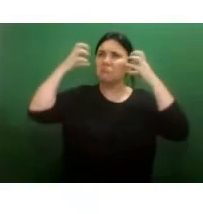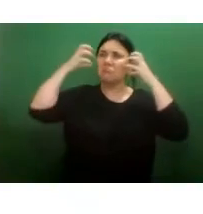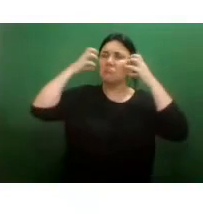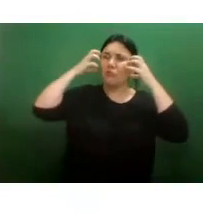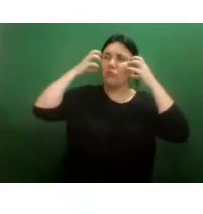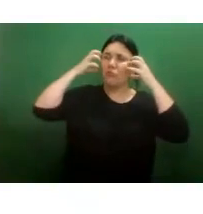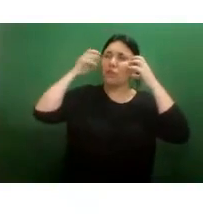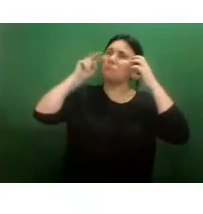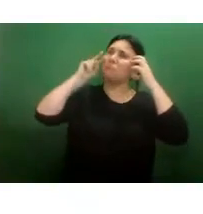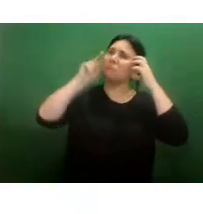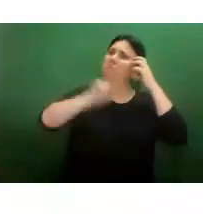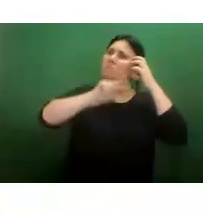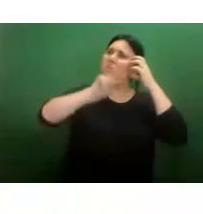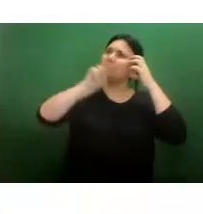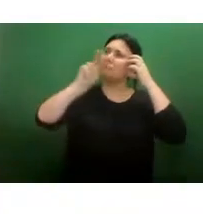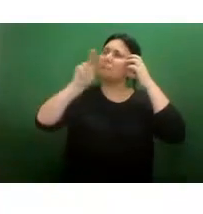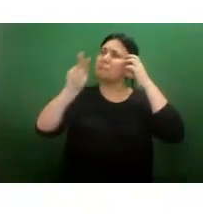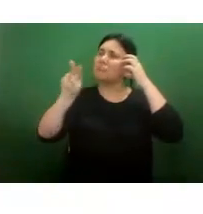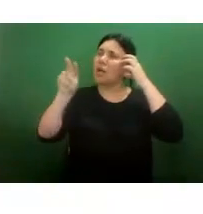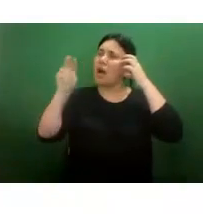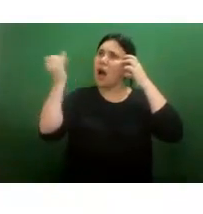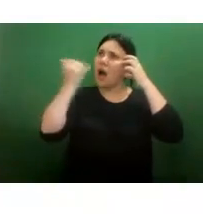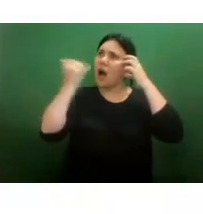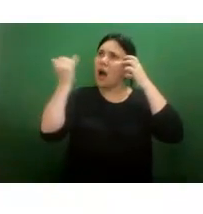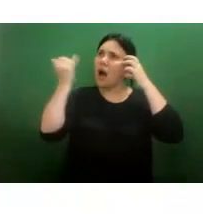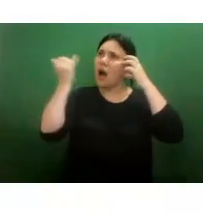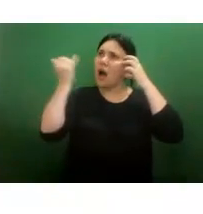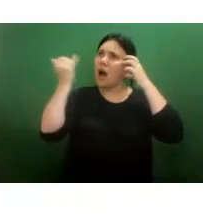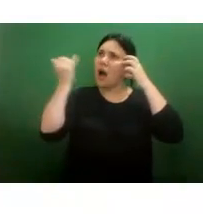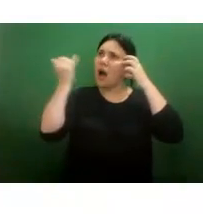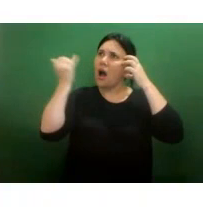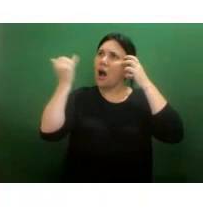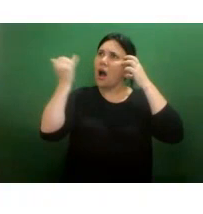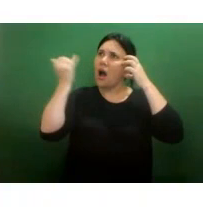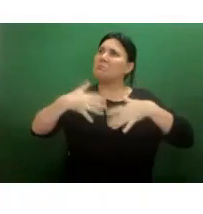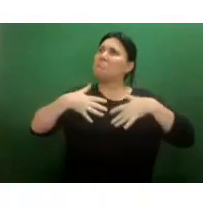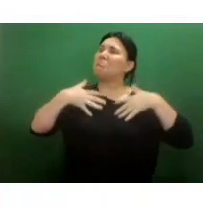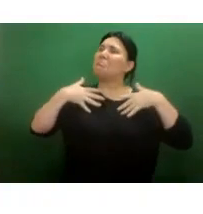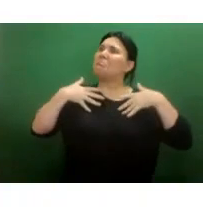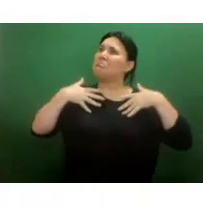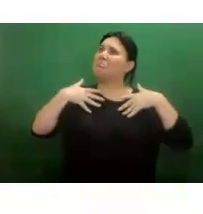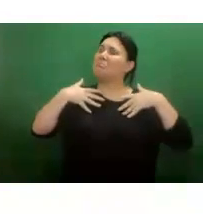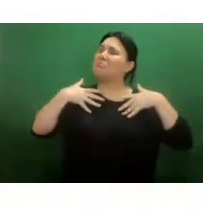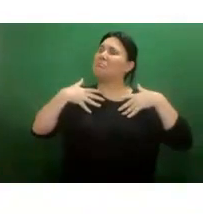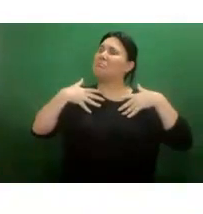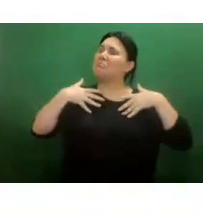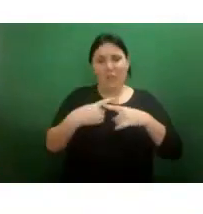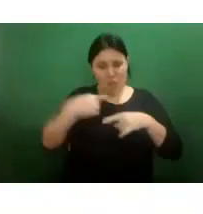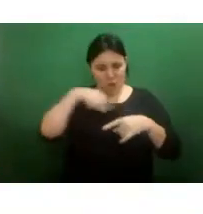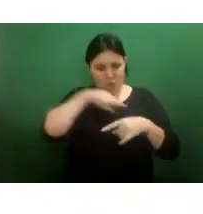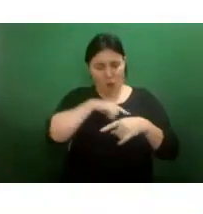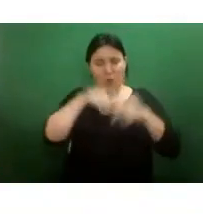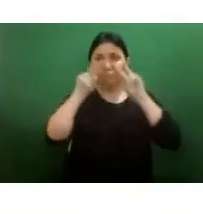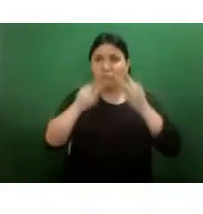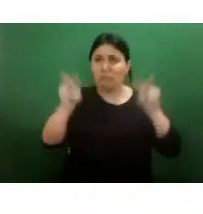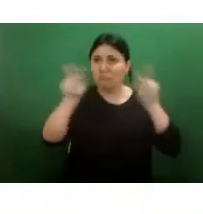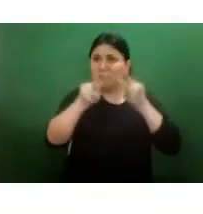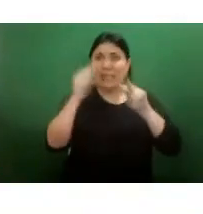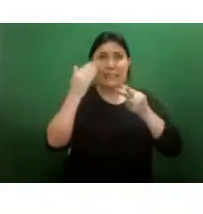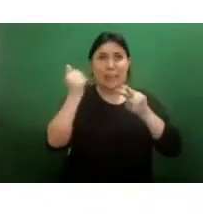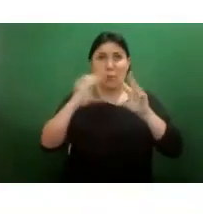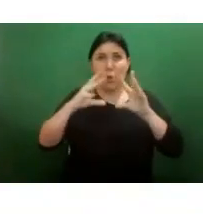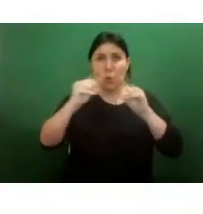a audiodescrição, ficam encantadas, porque quem falou que a gente que enxerga está sabendo tudo o que está acontecendo? A não